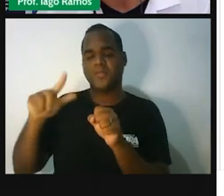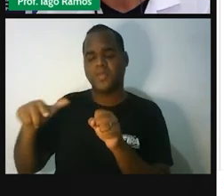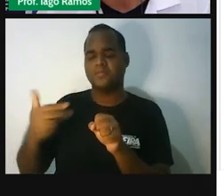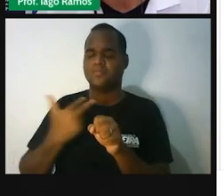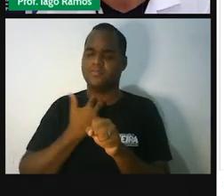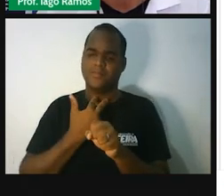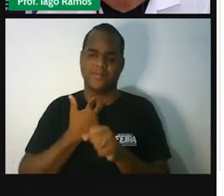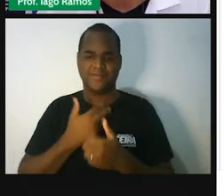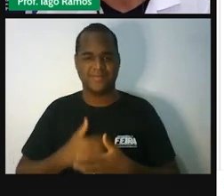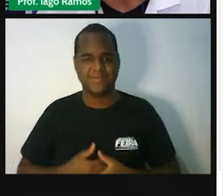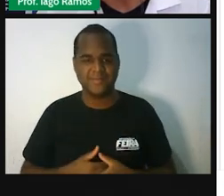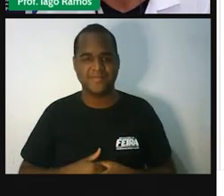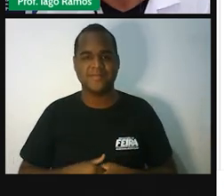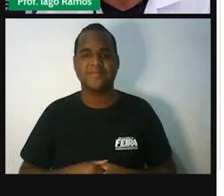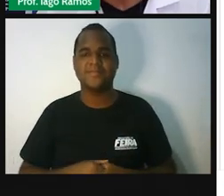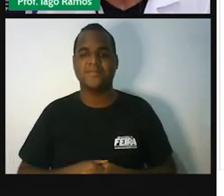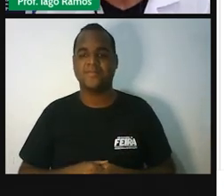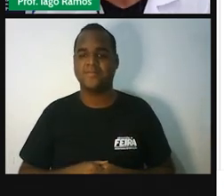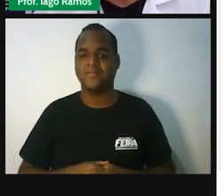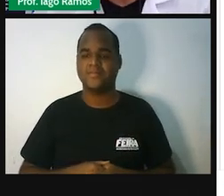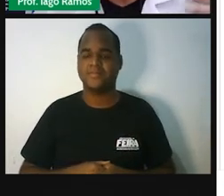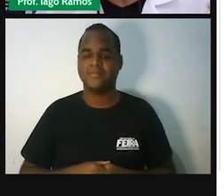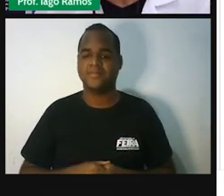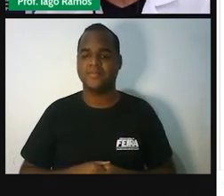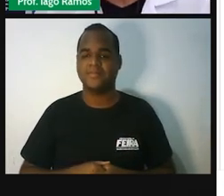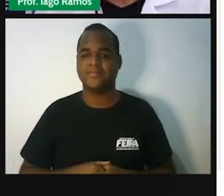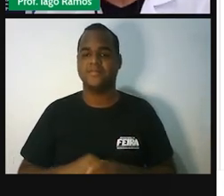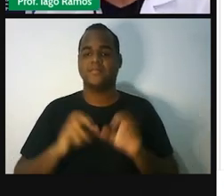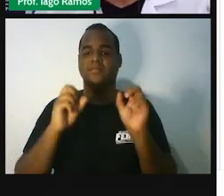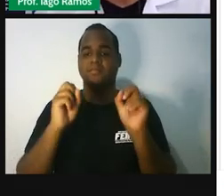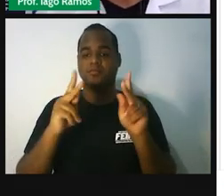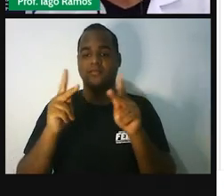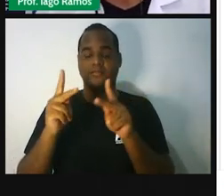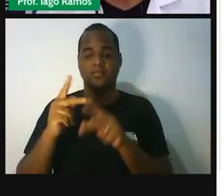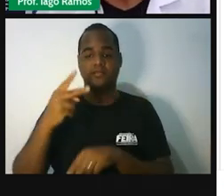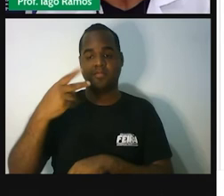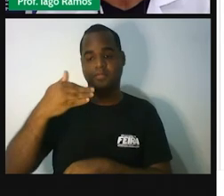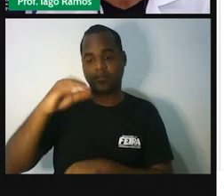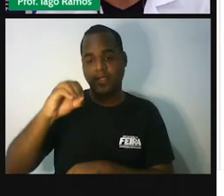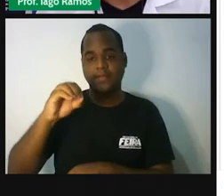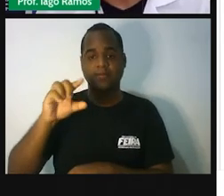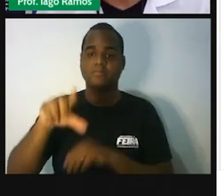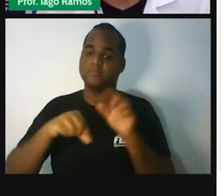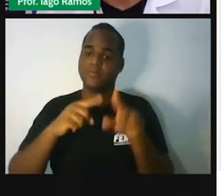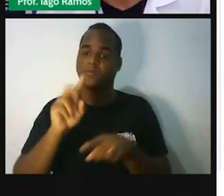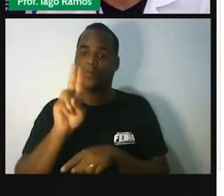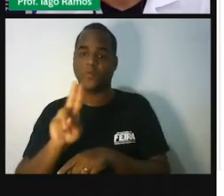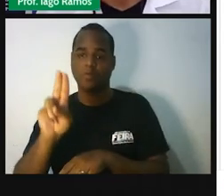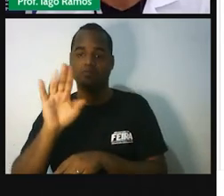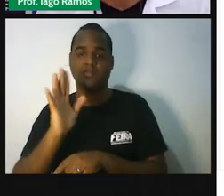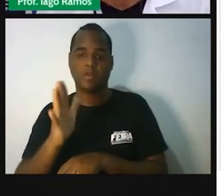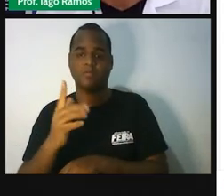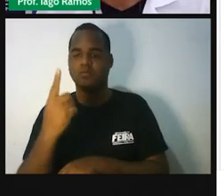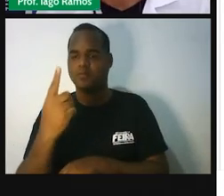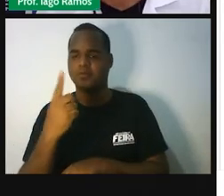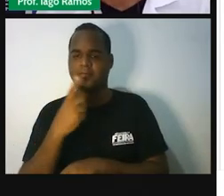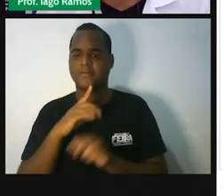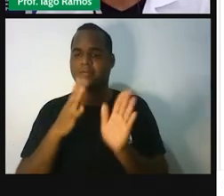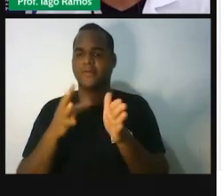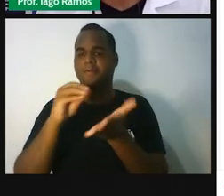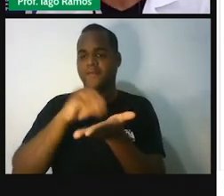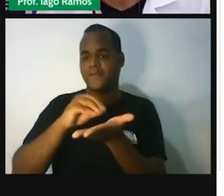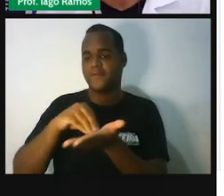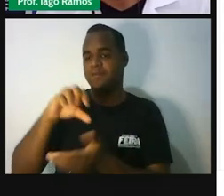aqui. Certo? Então, de 10 opções, você já usou uma, só sobram agora